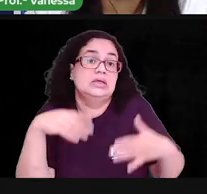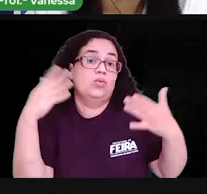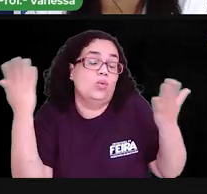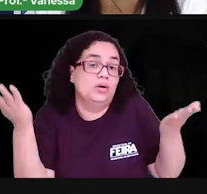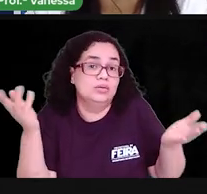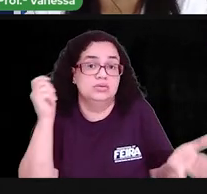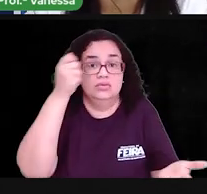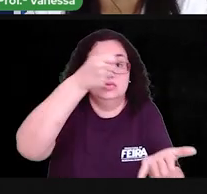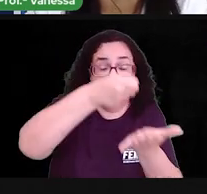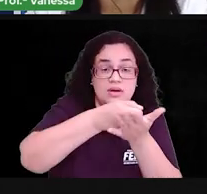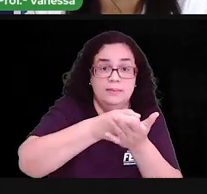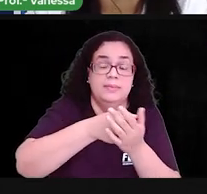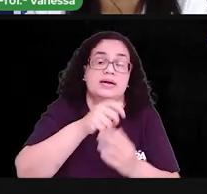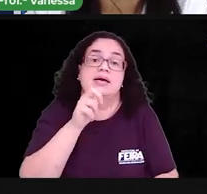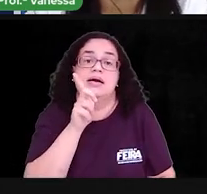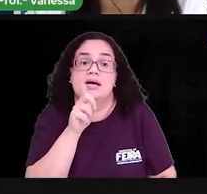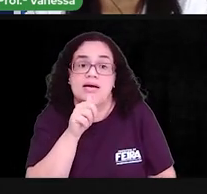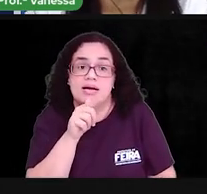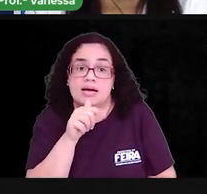vencimento